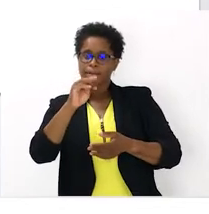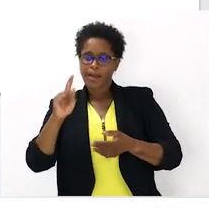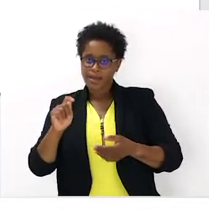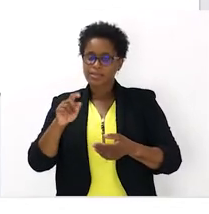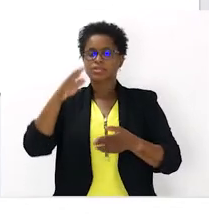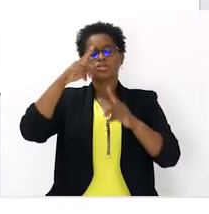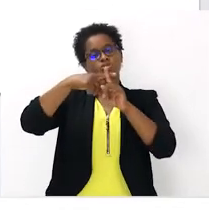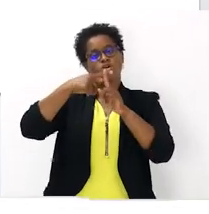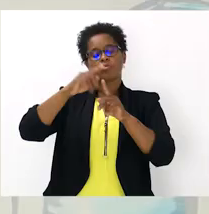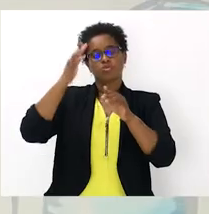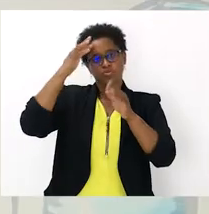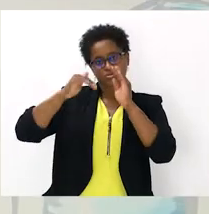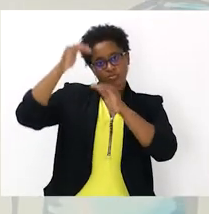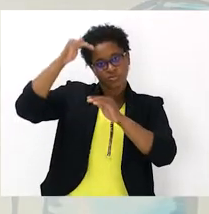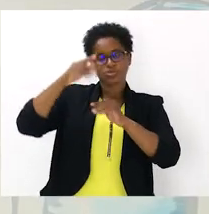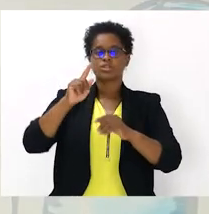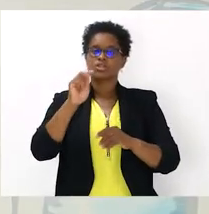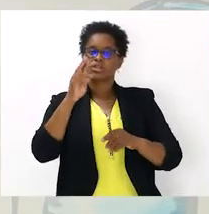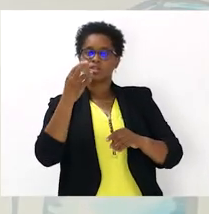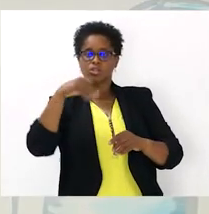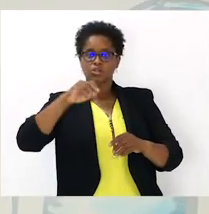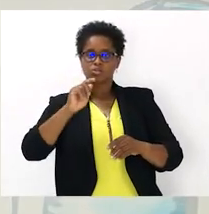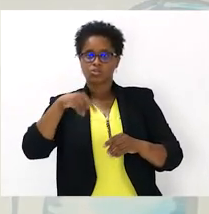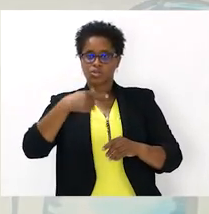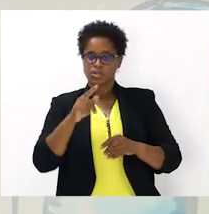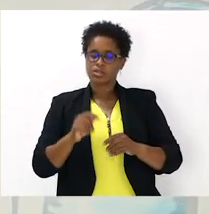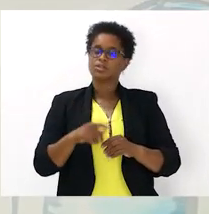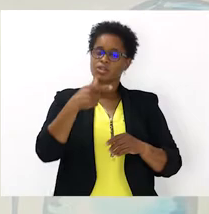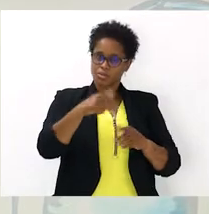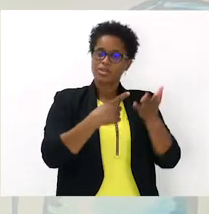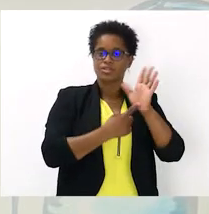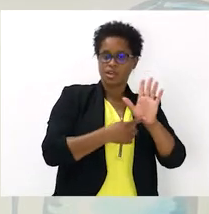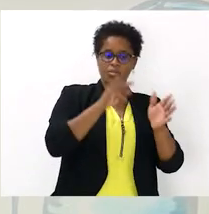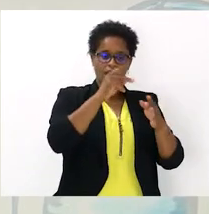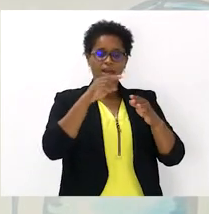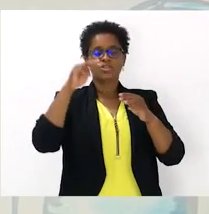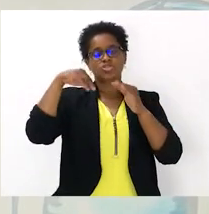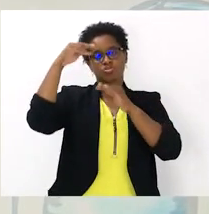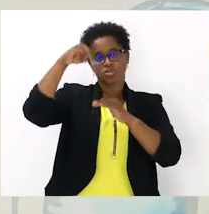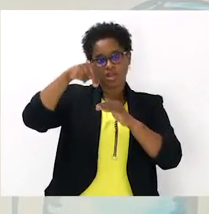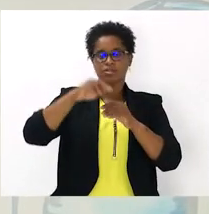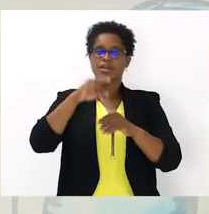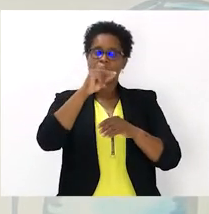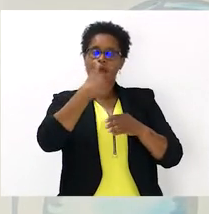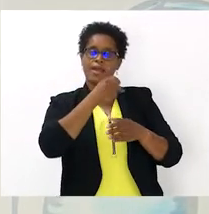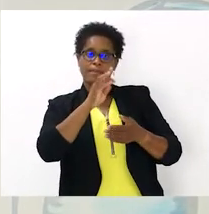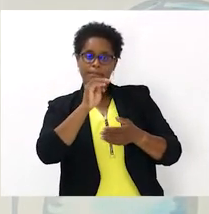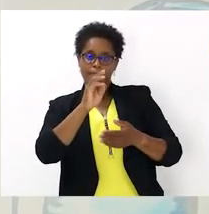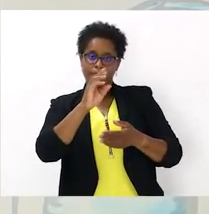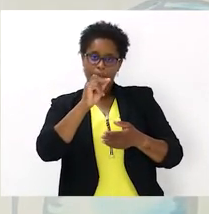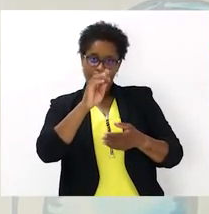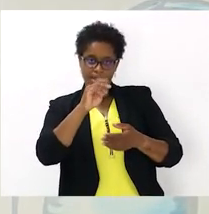somam os expoentes. Temos aqui A de expoente M. A é a base, M é o expoente,